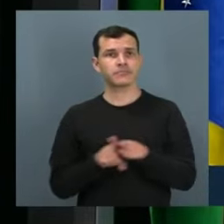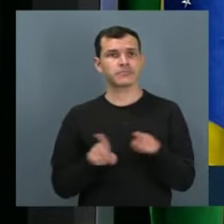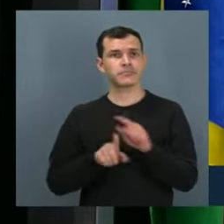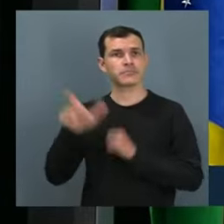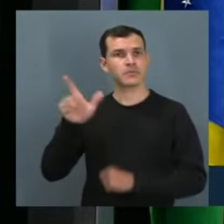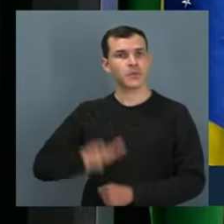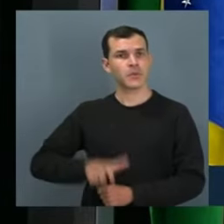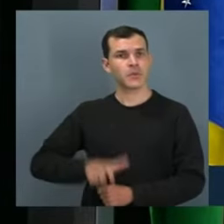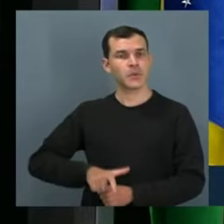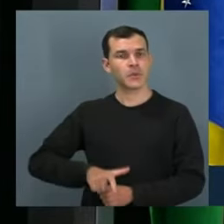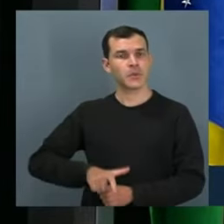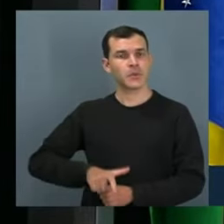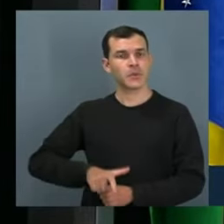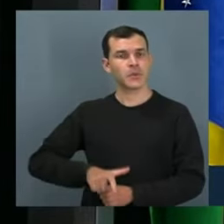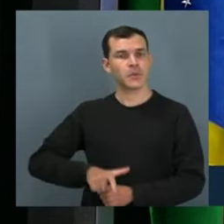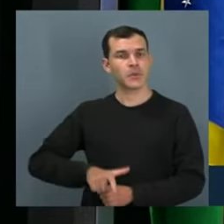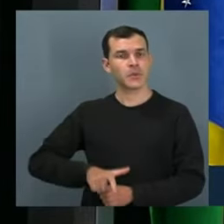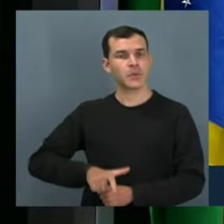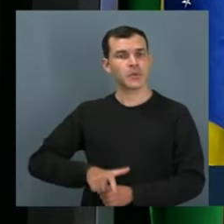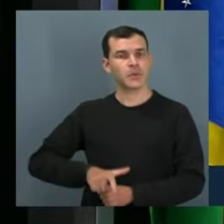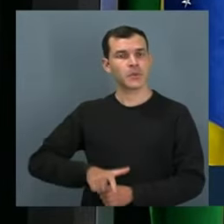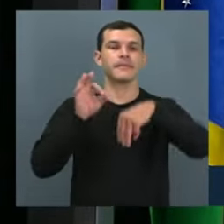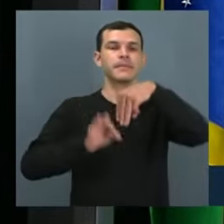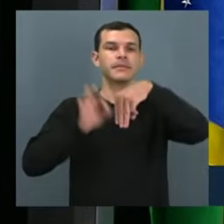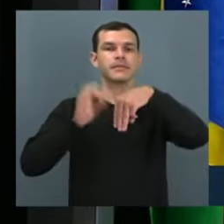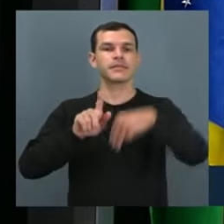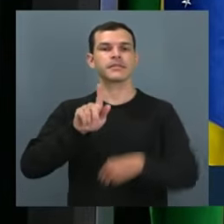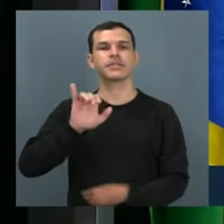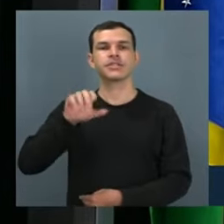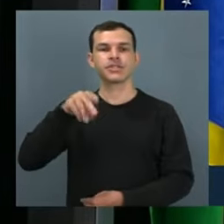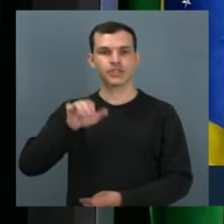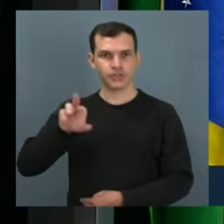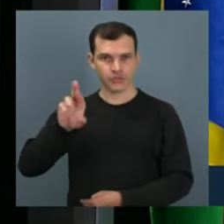logo em seguida a Barroso sobre a questão